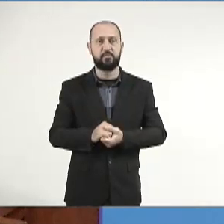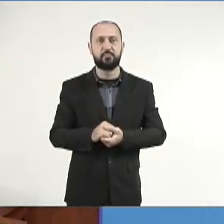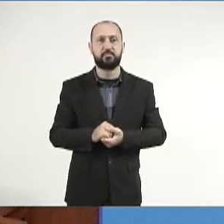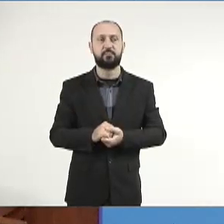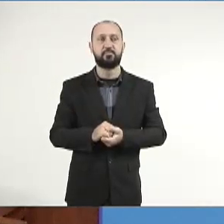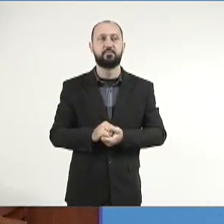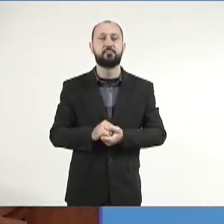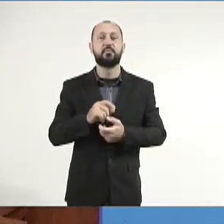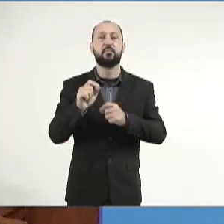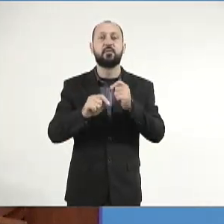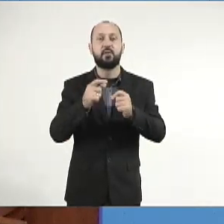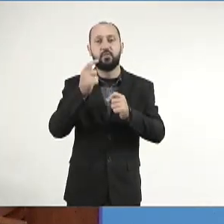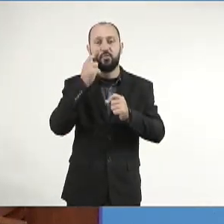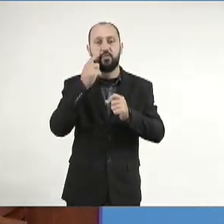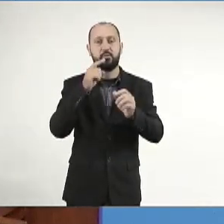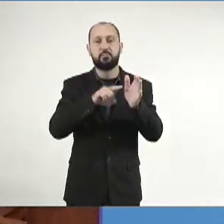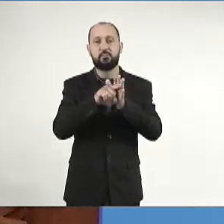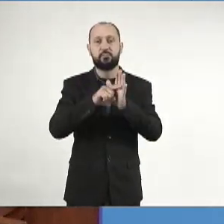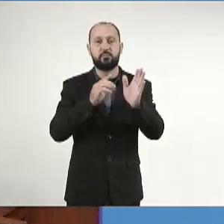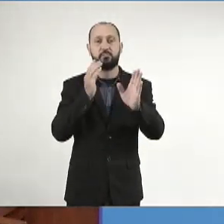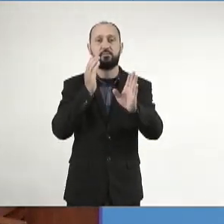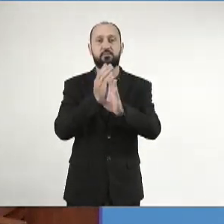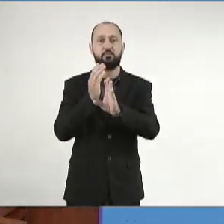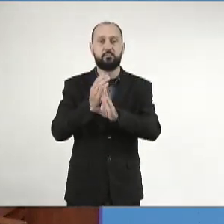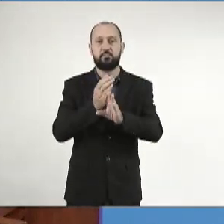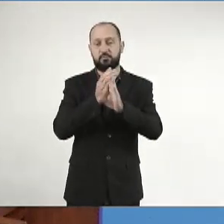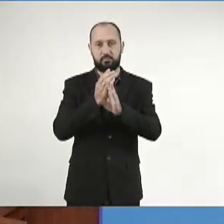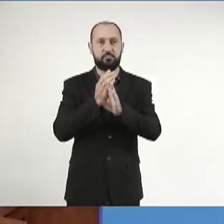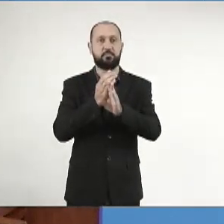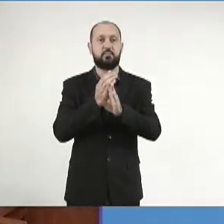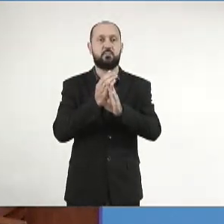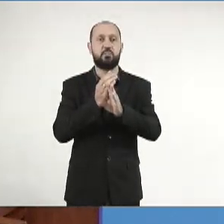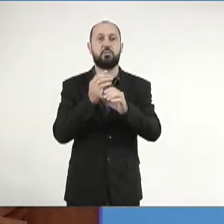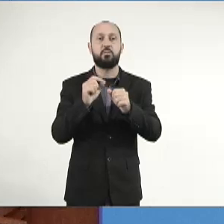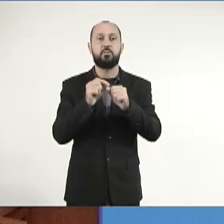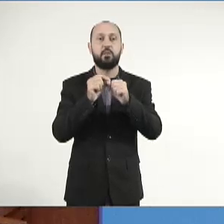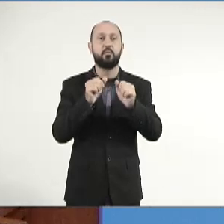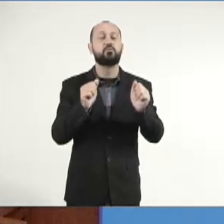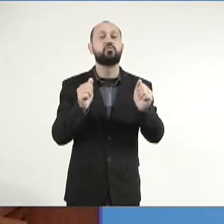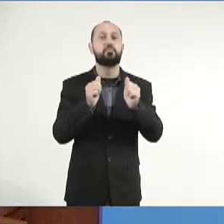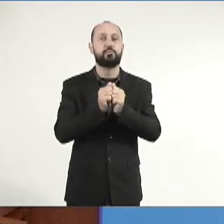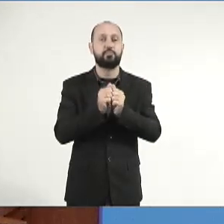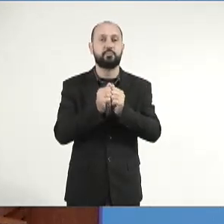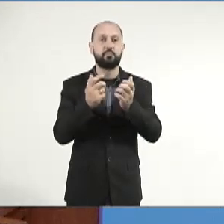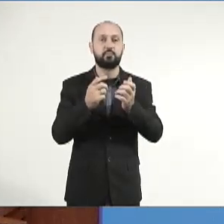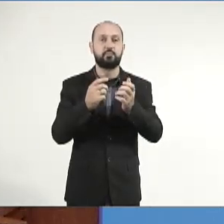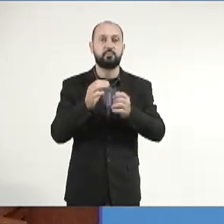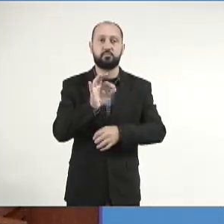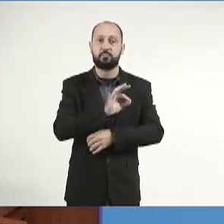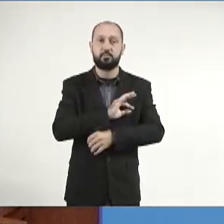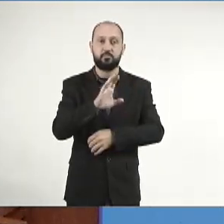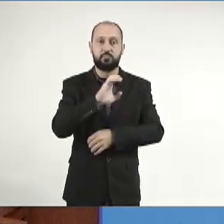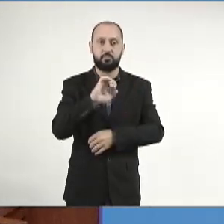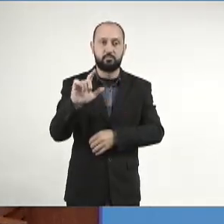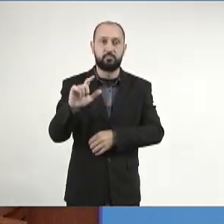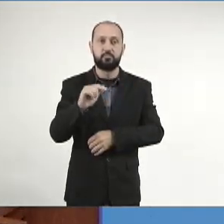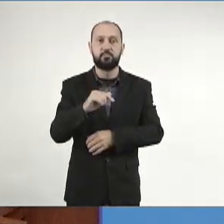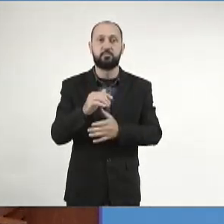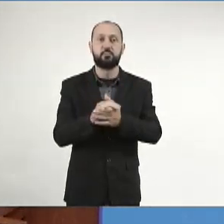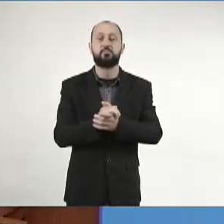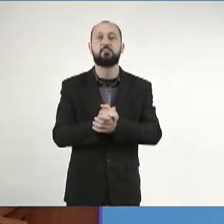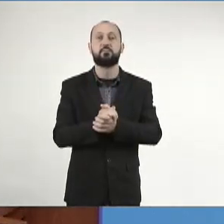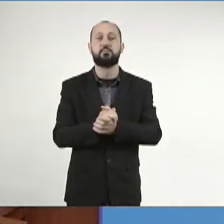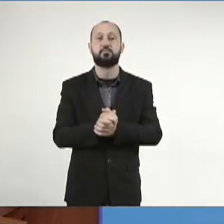e o que foi detectado nessa operação conjunta da Polícia Civil